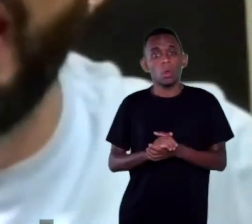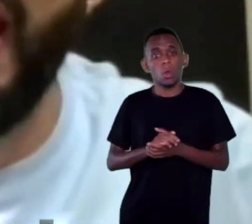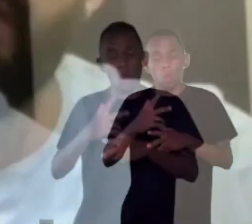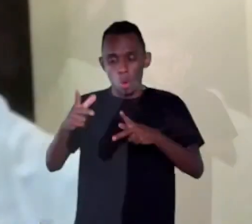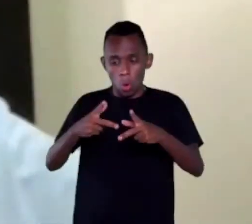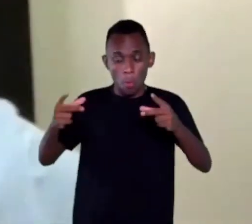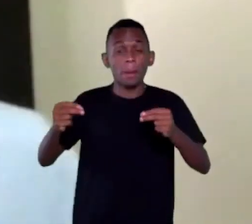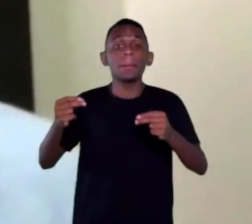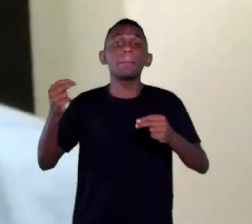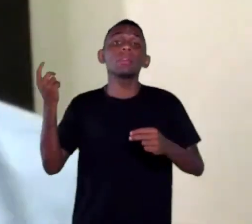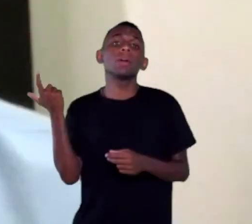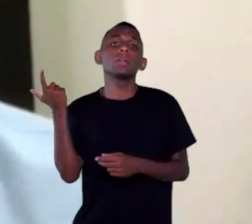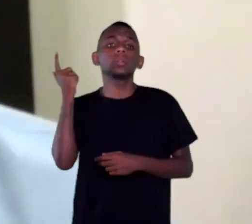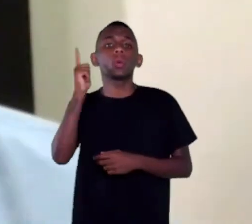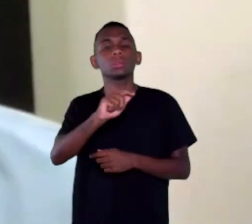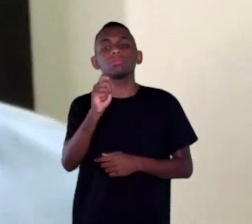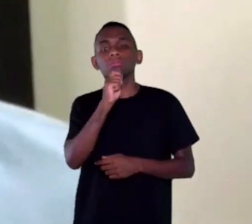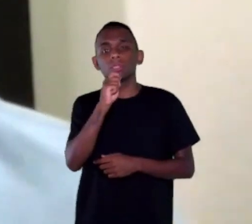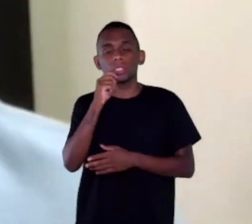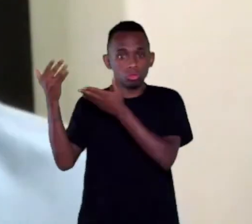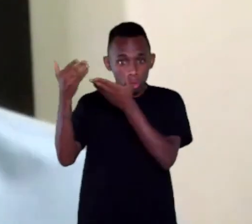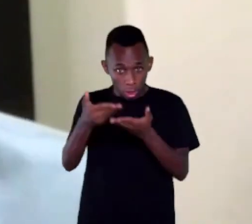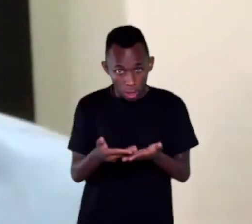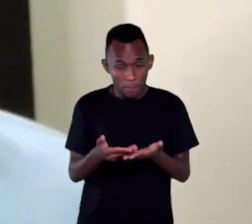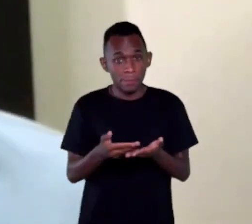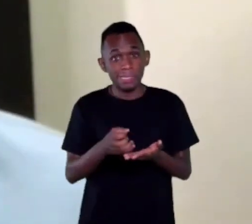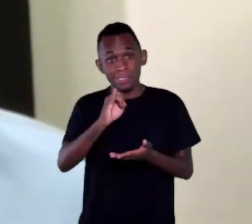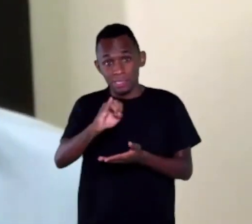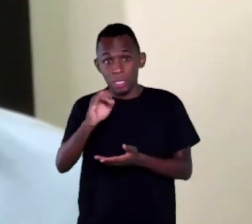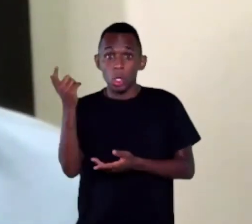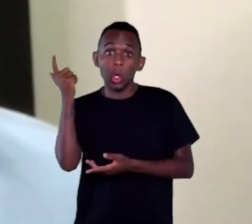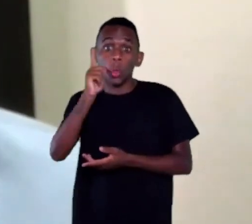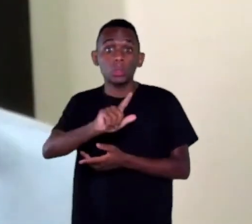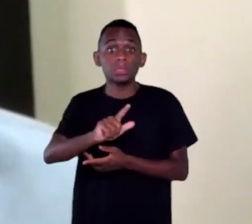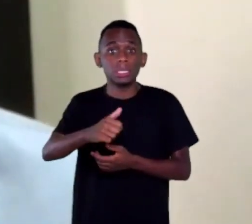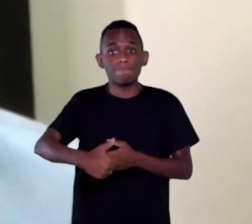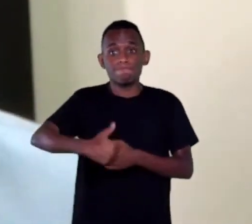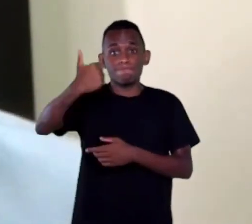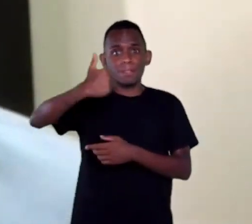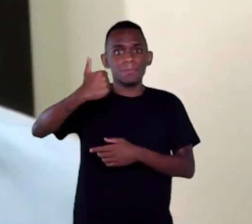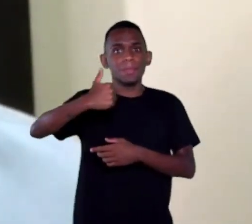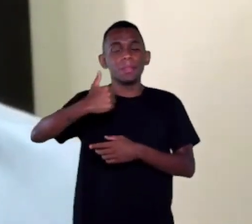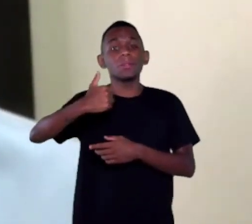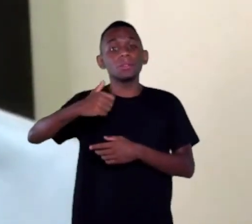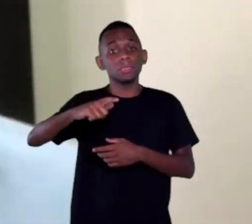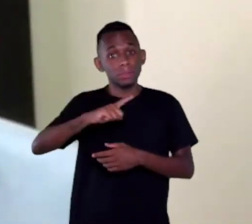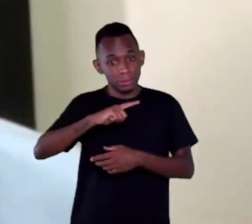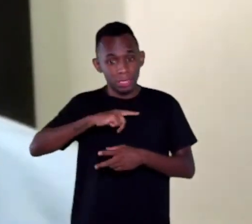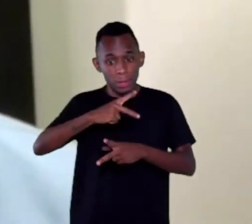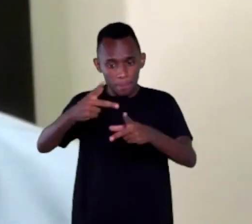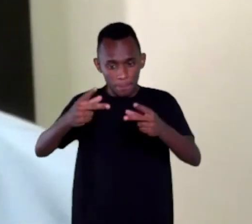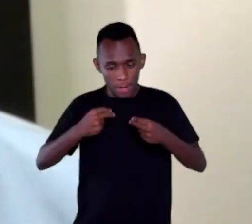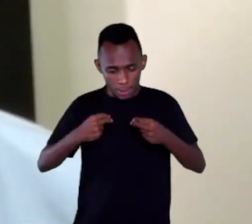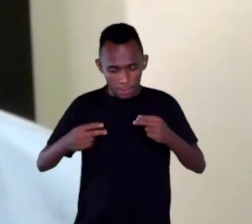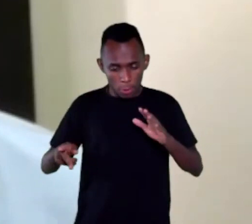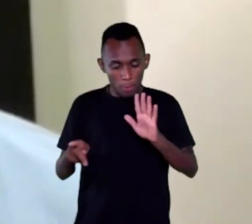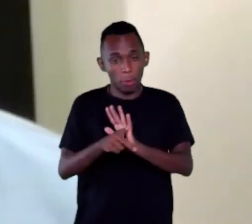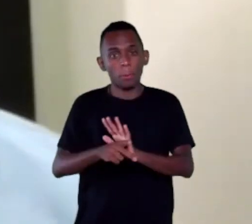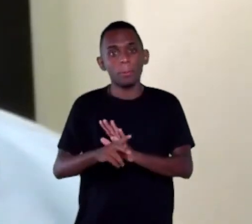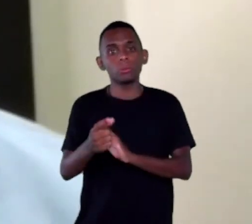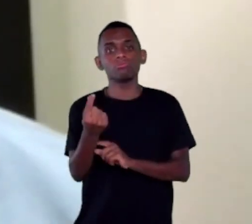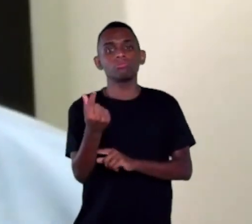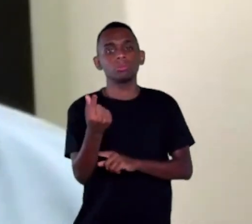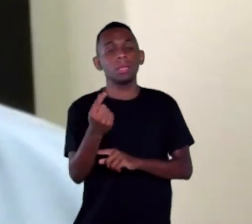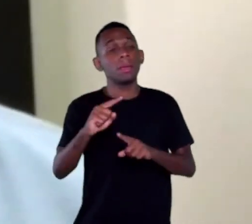vai chegar, você, caso vencedor em primeiro lugar, você ainda recebe uma premiação em dinheiro. Mas existe